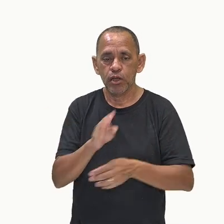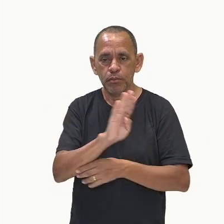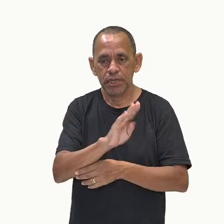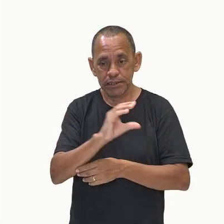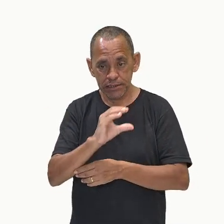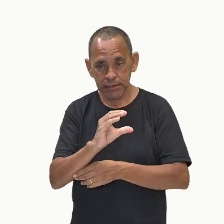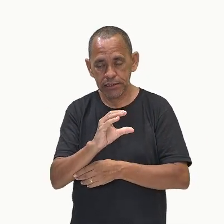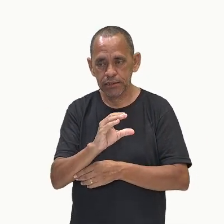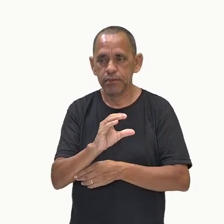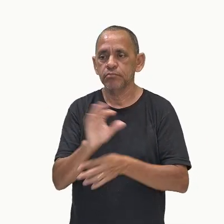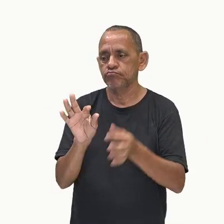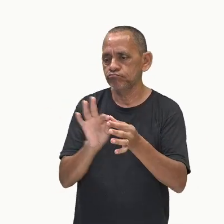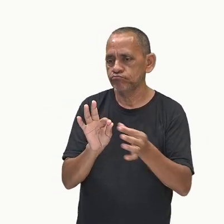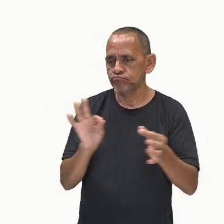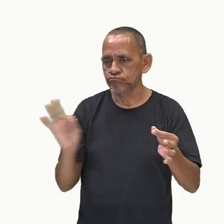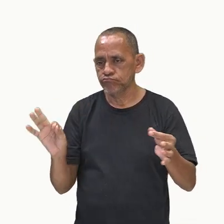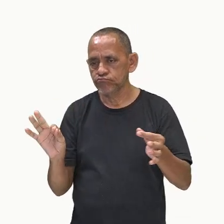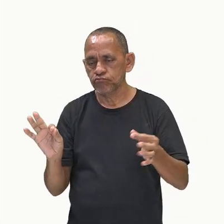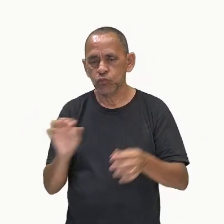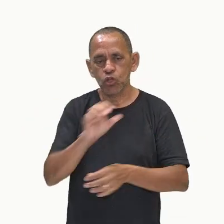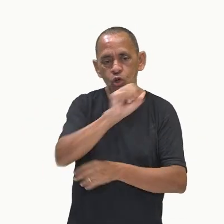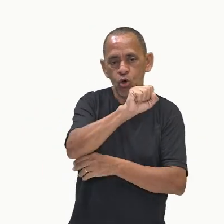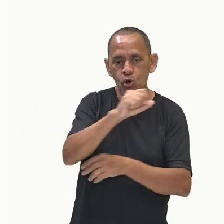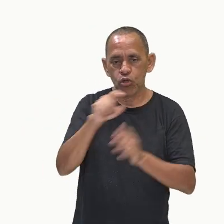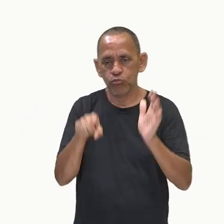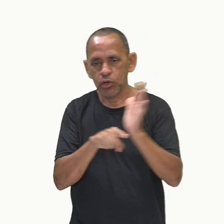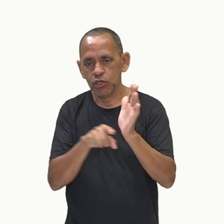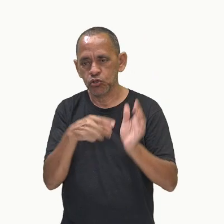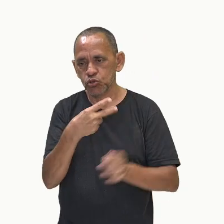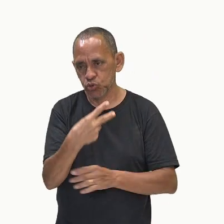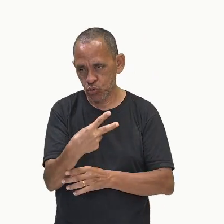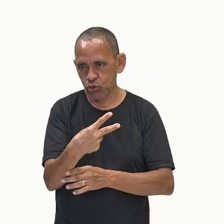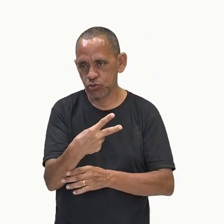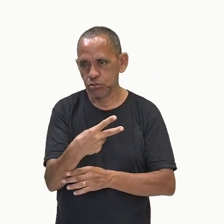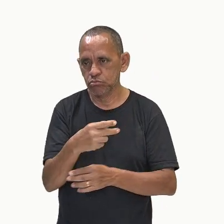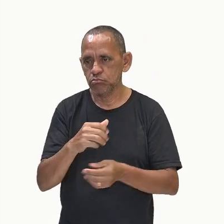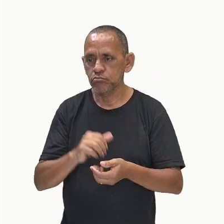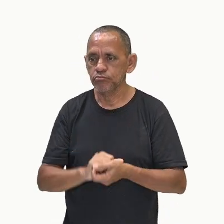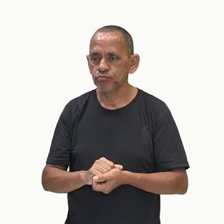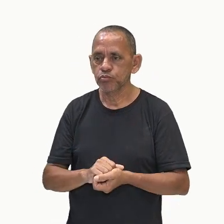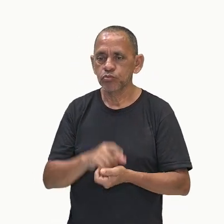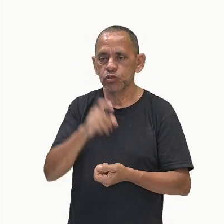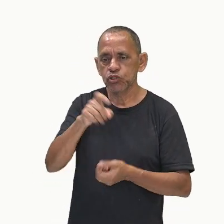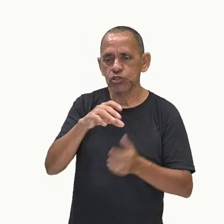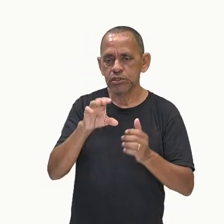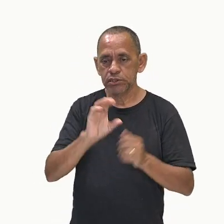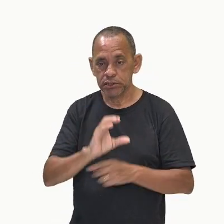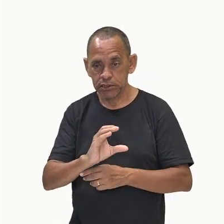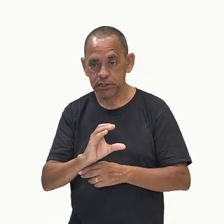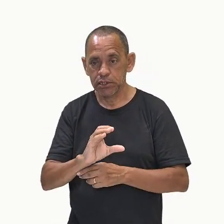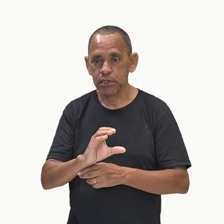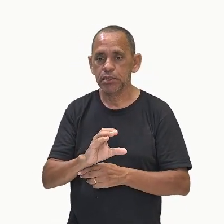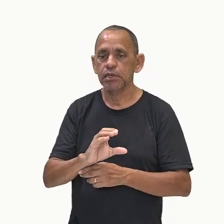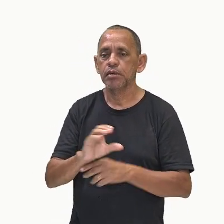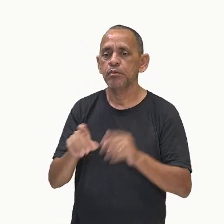ser BC? Vai ser 8 menos 2. Tá aqui, ó. XC menos